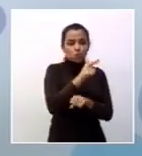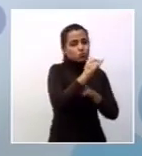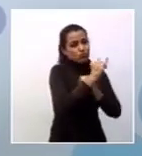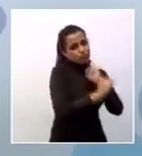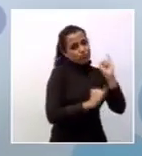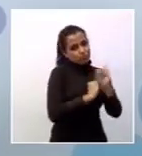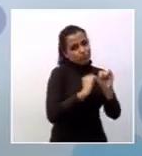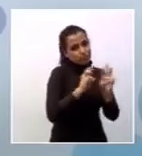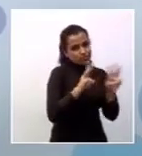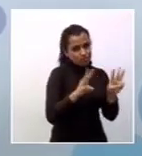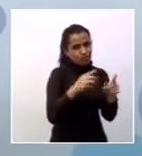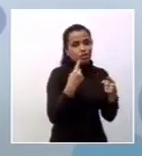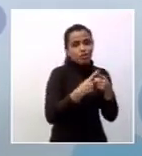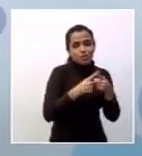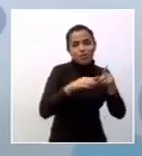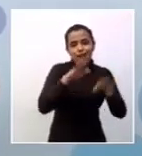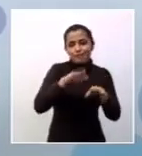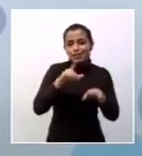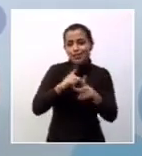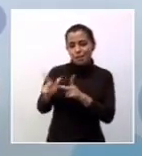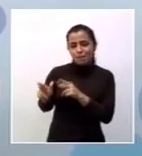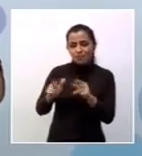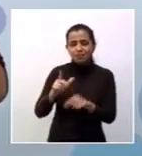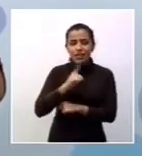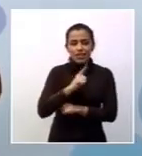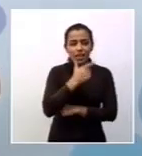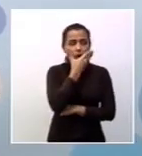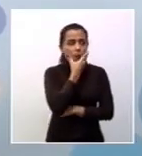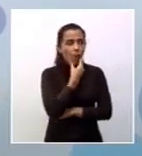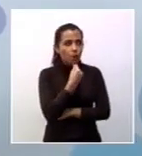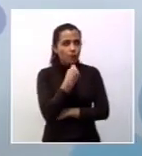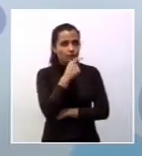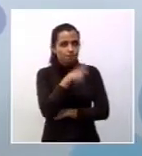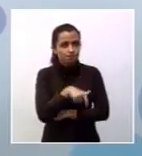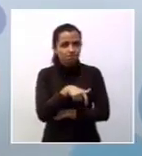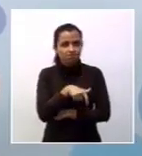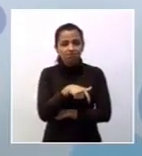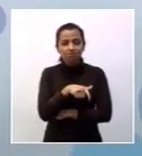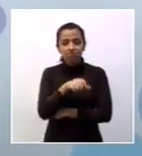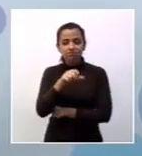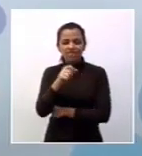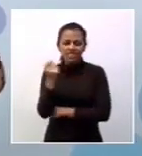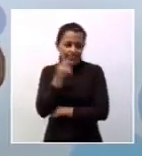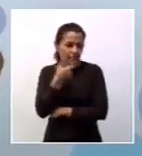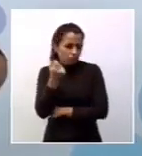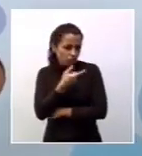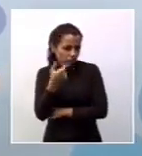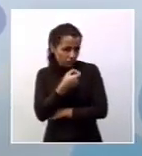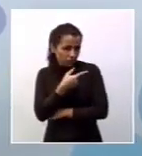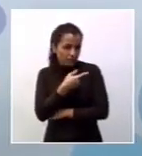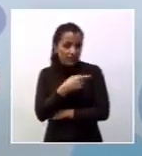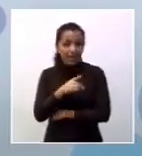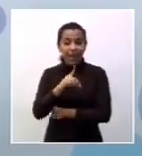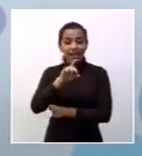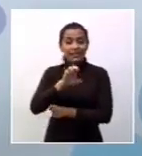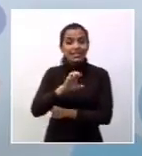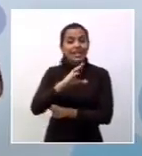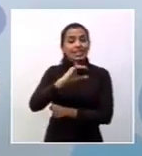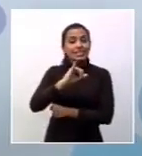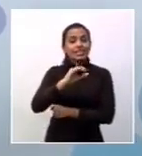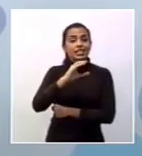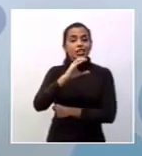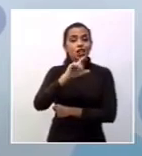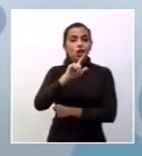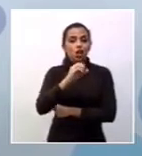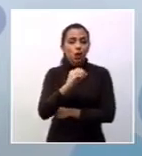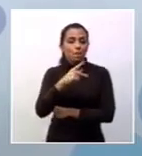né? A gente tinha até um satírico da Wikipédia, né? Não sei nem se continua no ar, mas era Deciclopédia, que a ideia era justamente